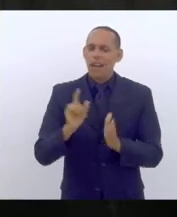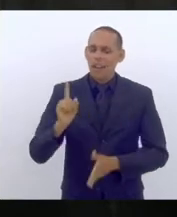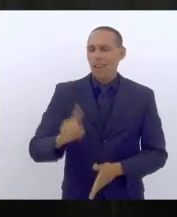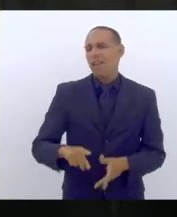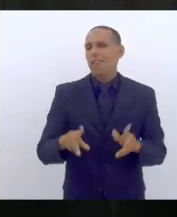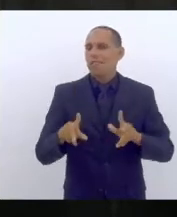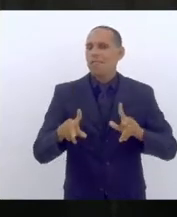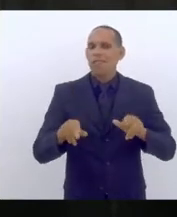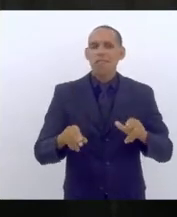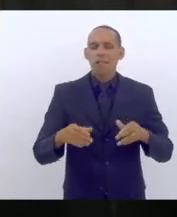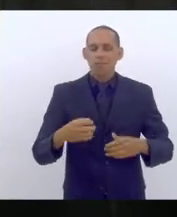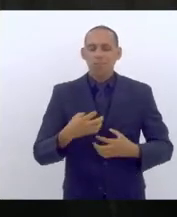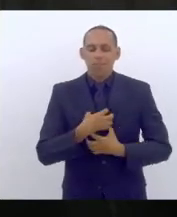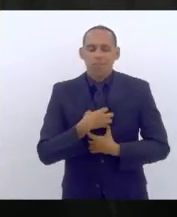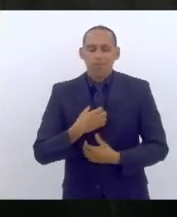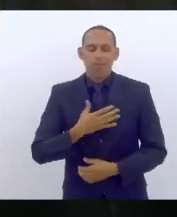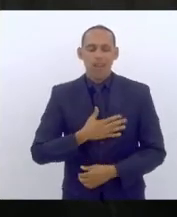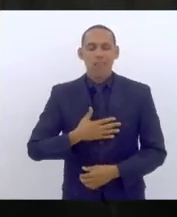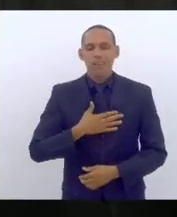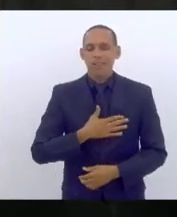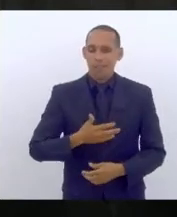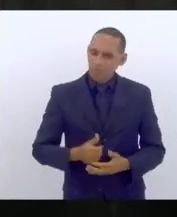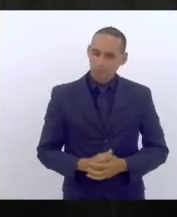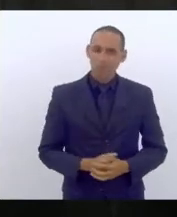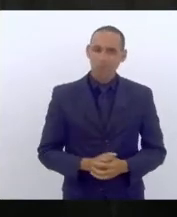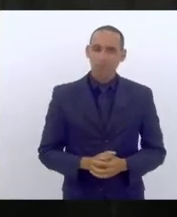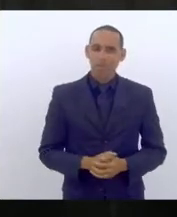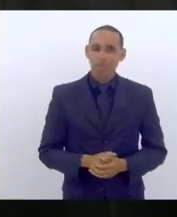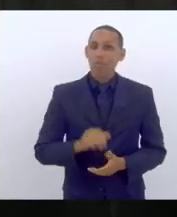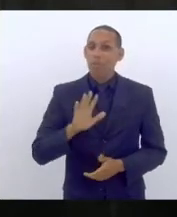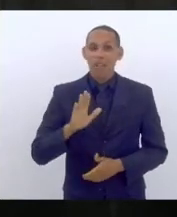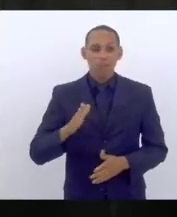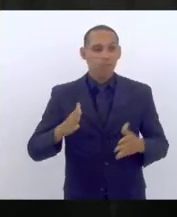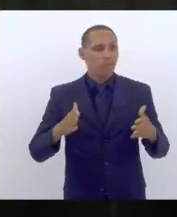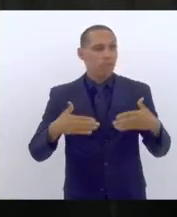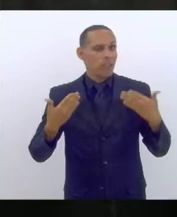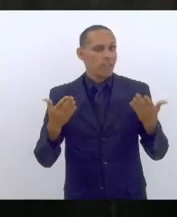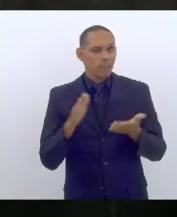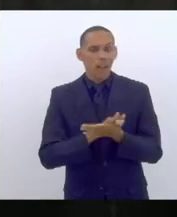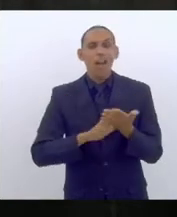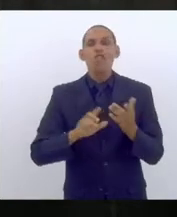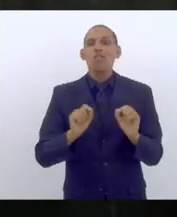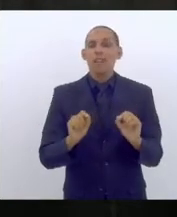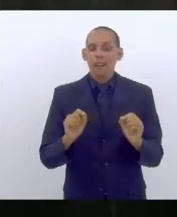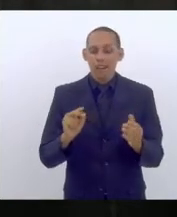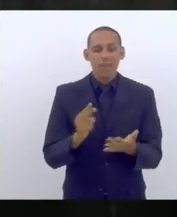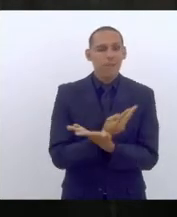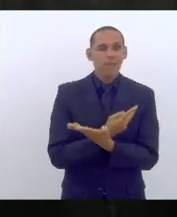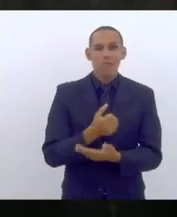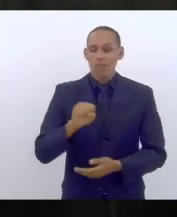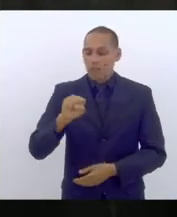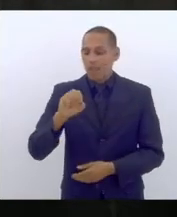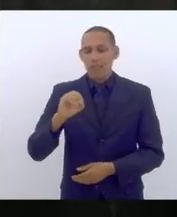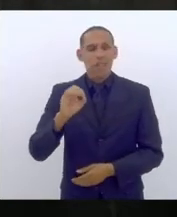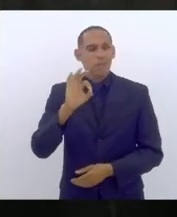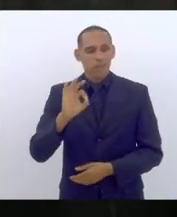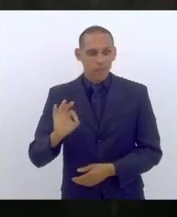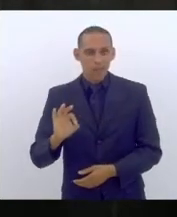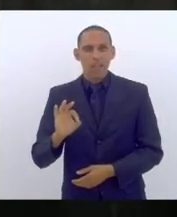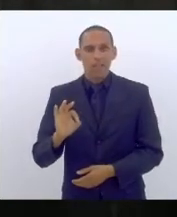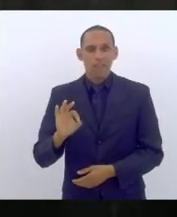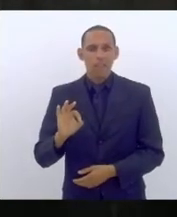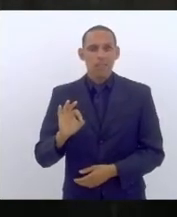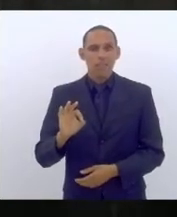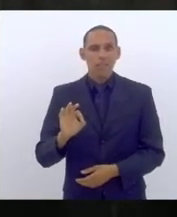bastante gratificante e não foi surpresa nenhuma se deparar com a realidade onde 80% das